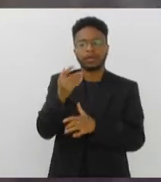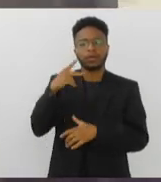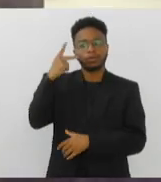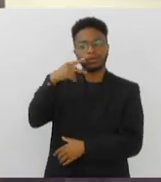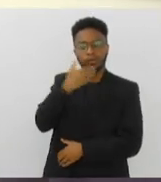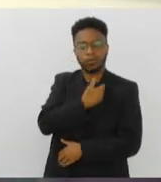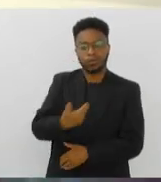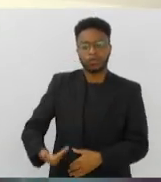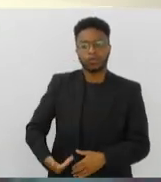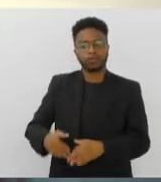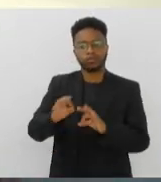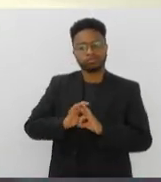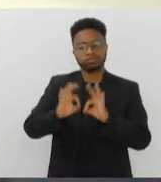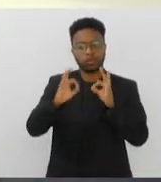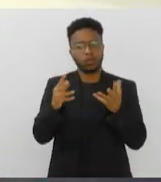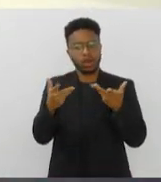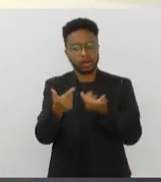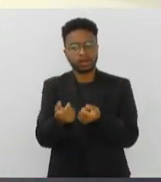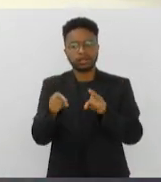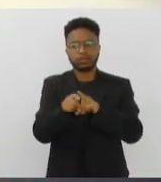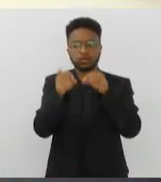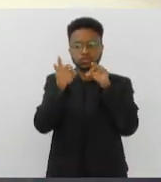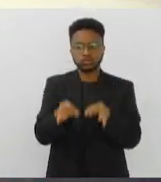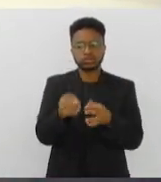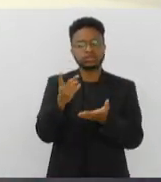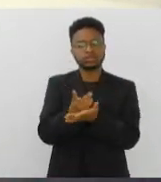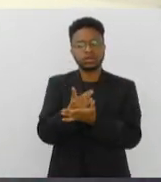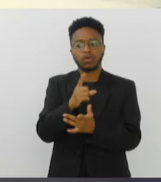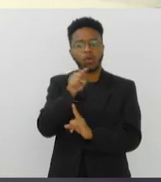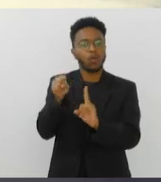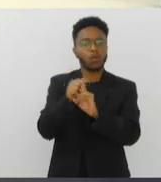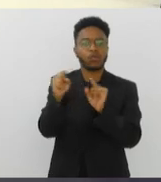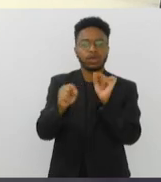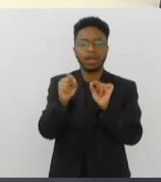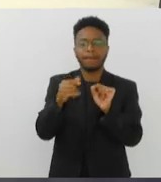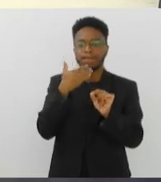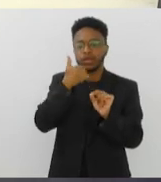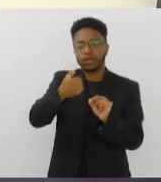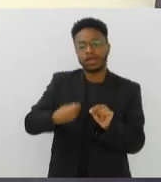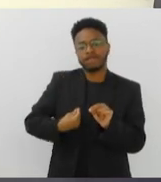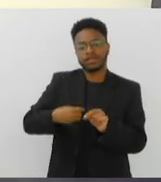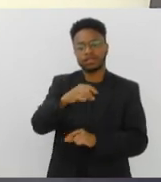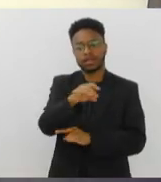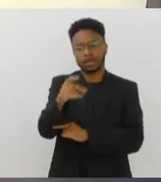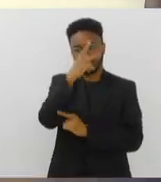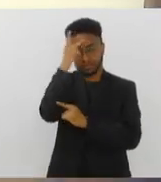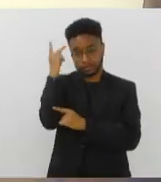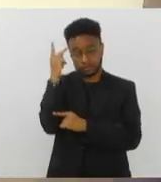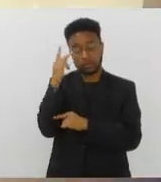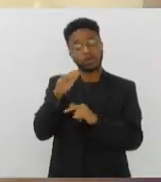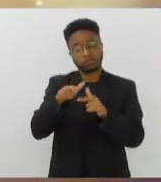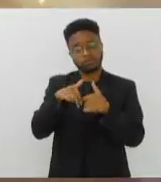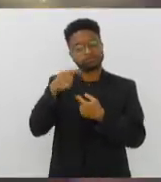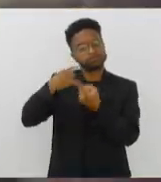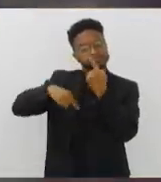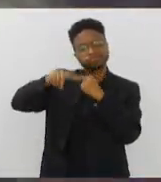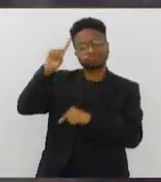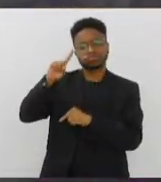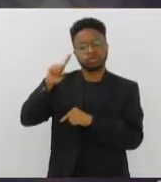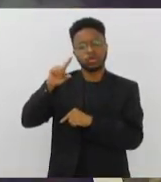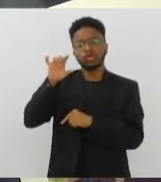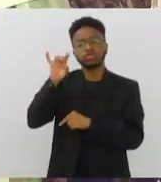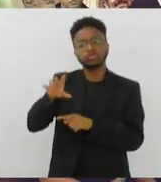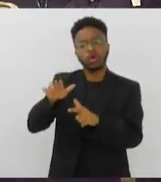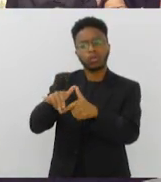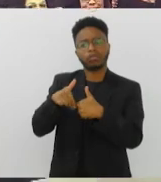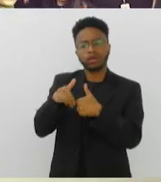públicas eficazes e justas, sempre com o objetivo de melhorar a vida das pessoas. O sucesso de um mandato não é medido